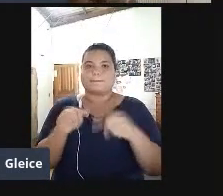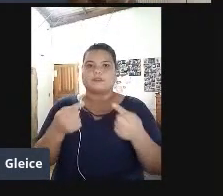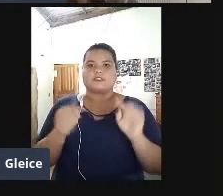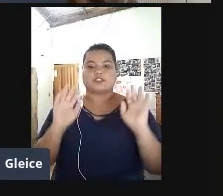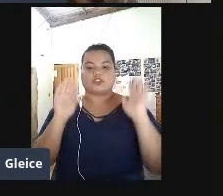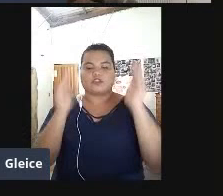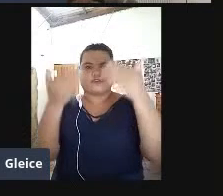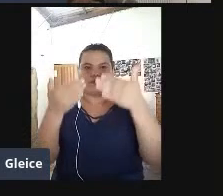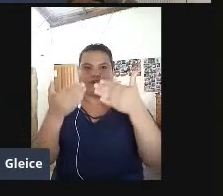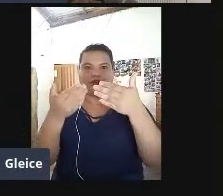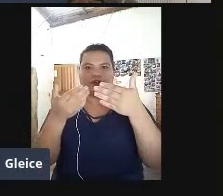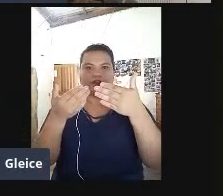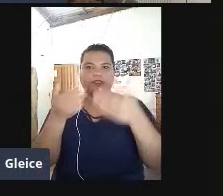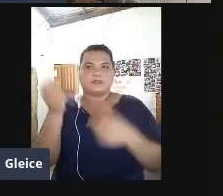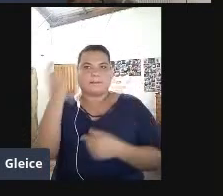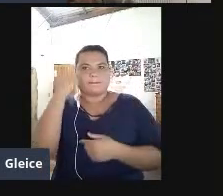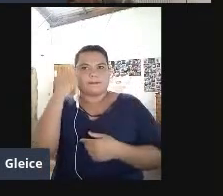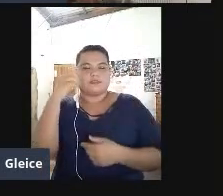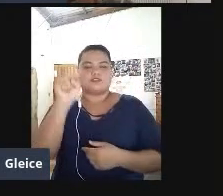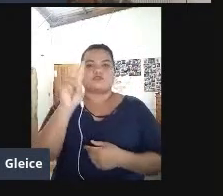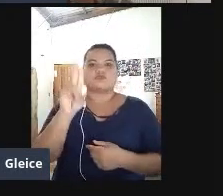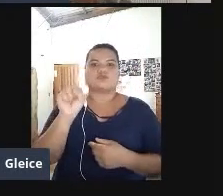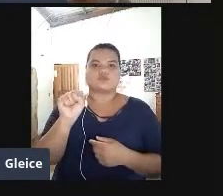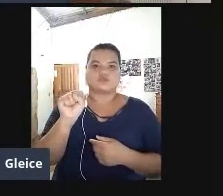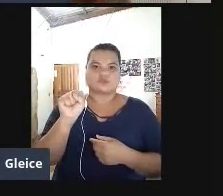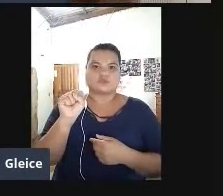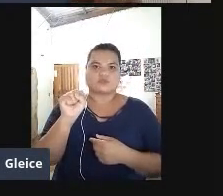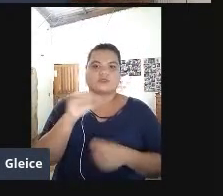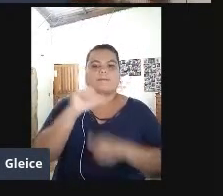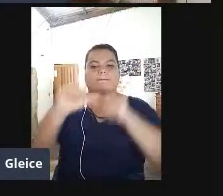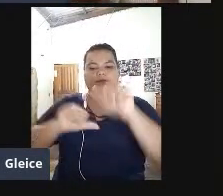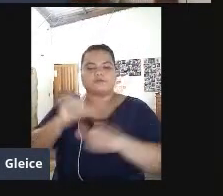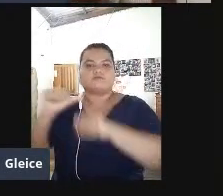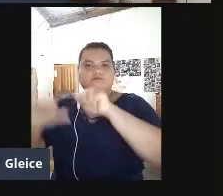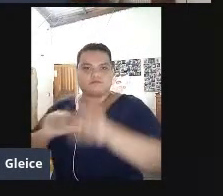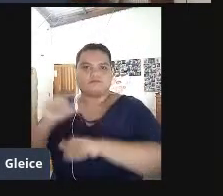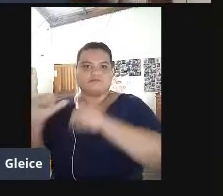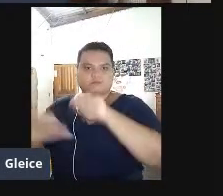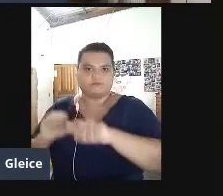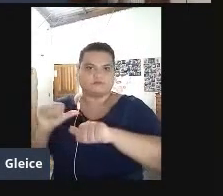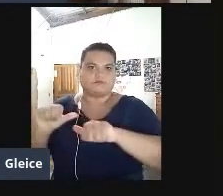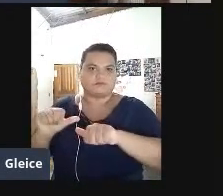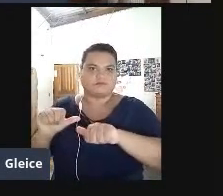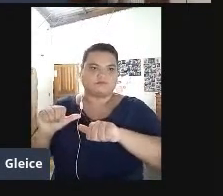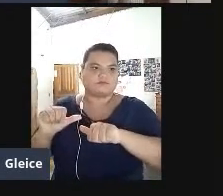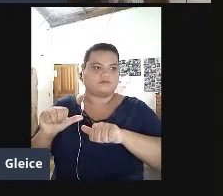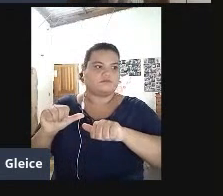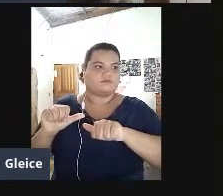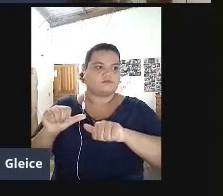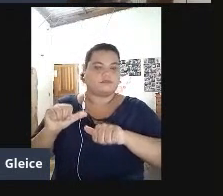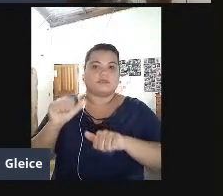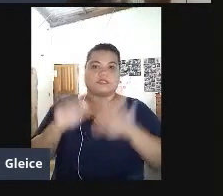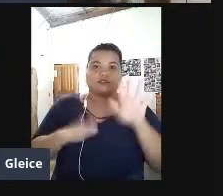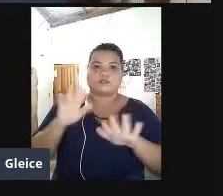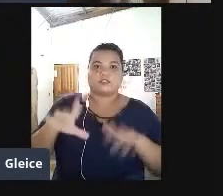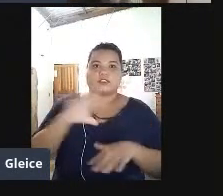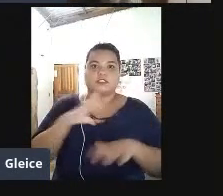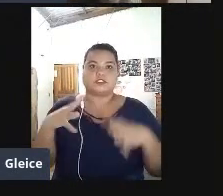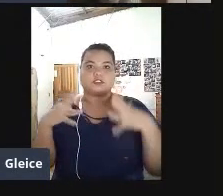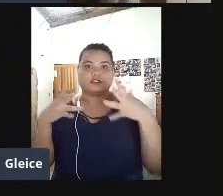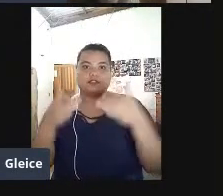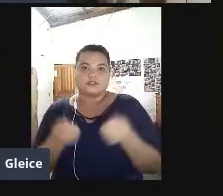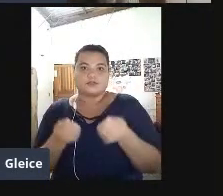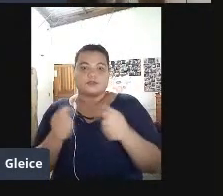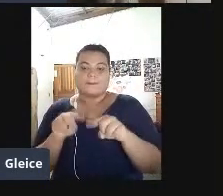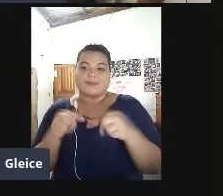nível de SUS, o SUS ele é altamente volátil. Às vezes eu tenho um produto em demasia, às vezes eu fico 60 dias sem alguma coisa